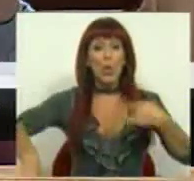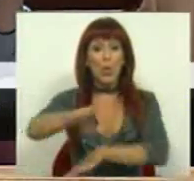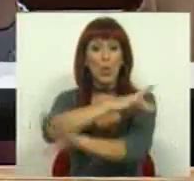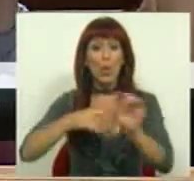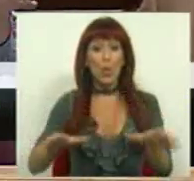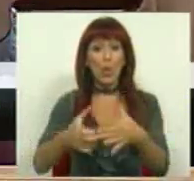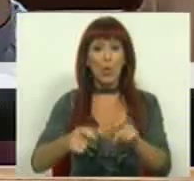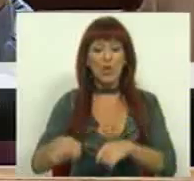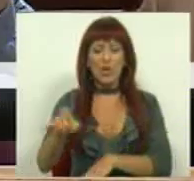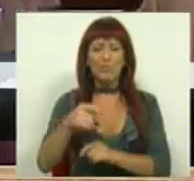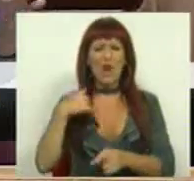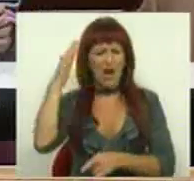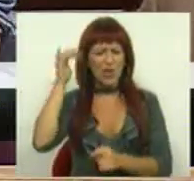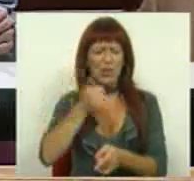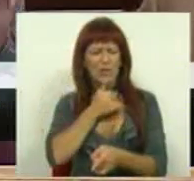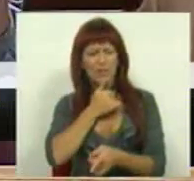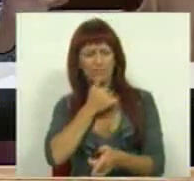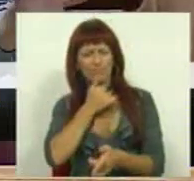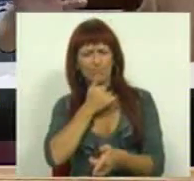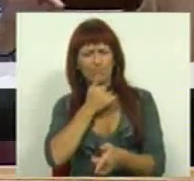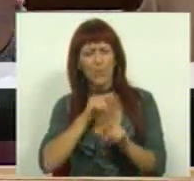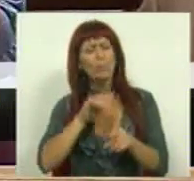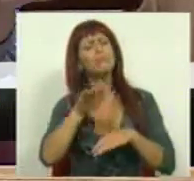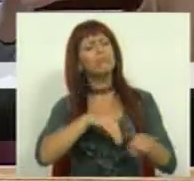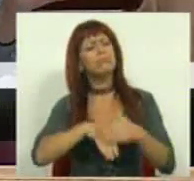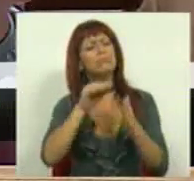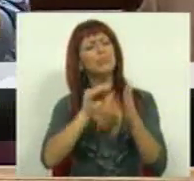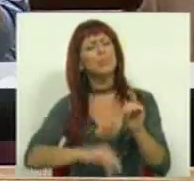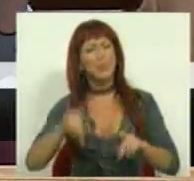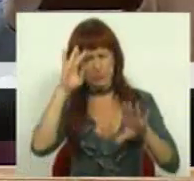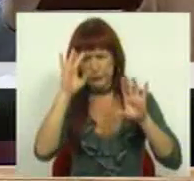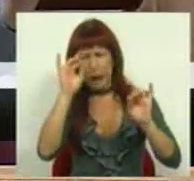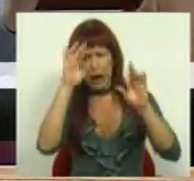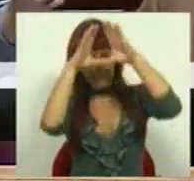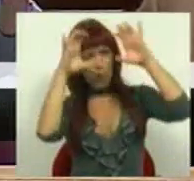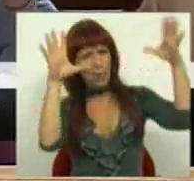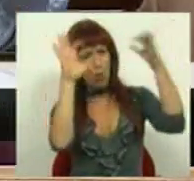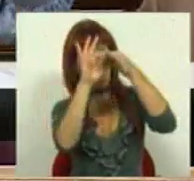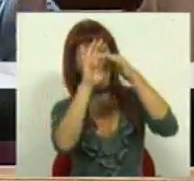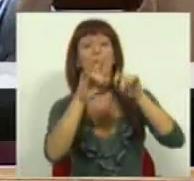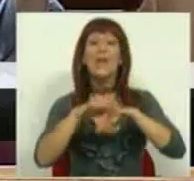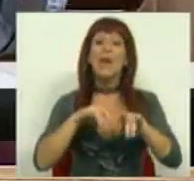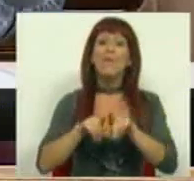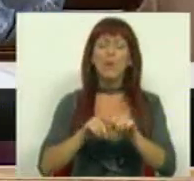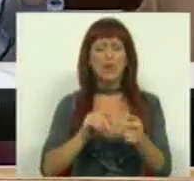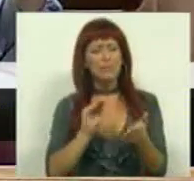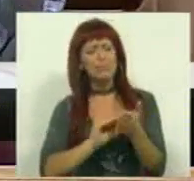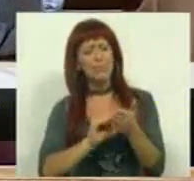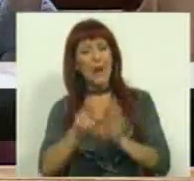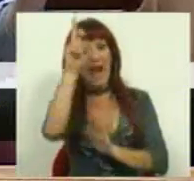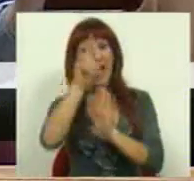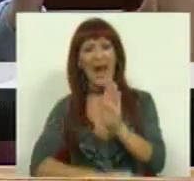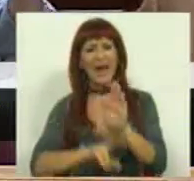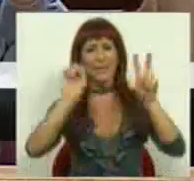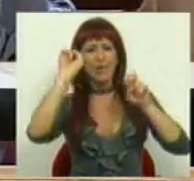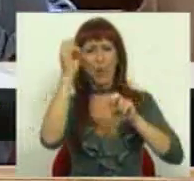Europeu entendeu que tinha que decidir pela consagração do fundamentalismo ideológico, fazer a consagração de uma regra